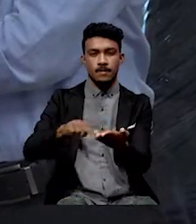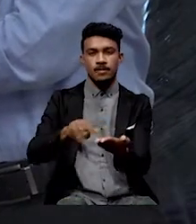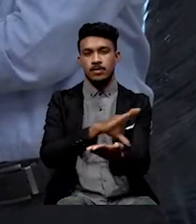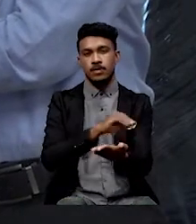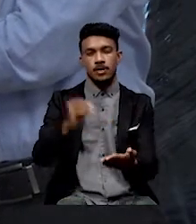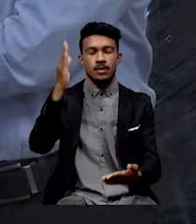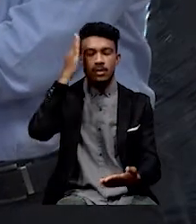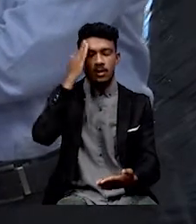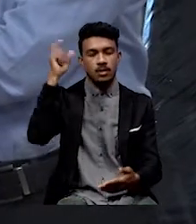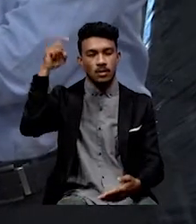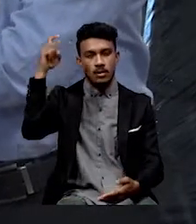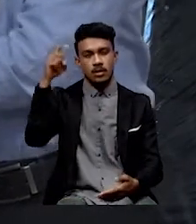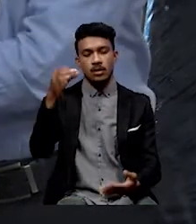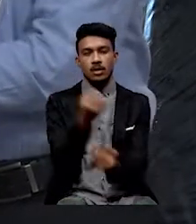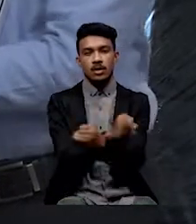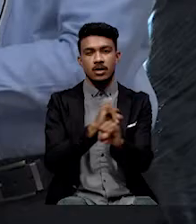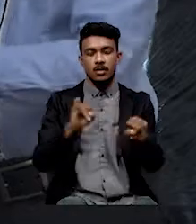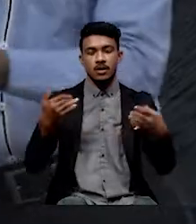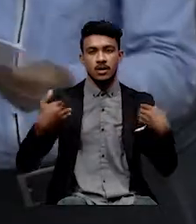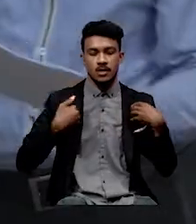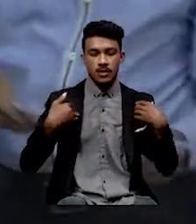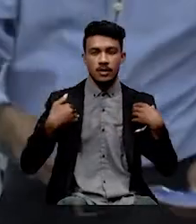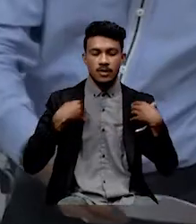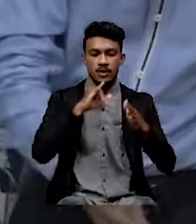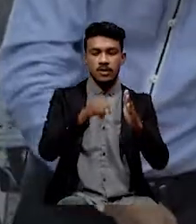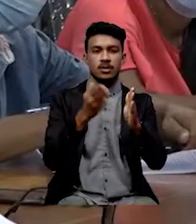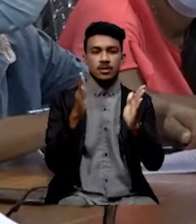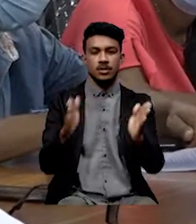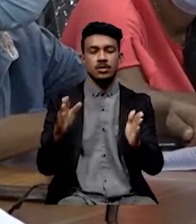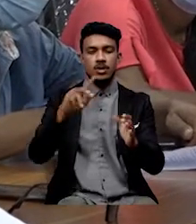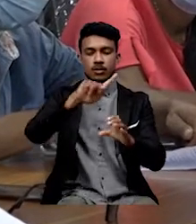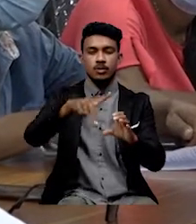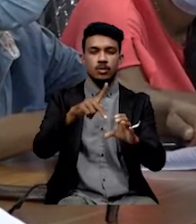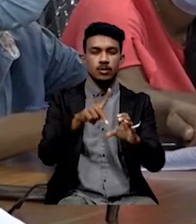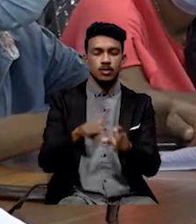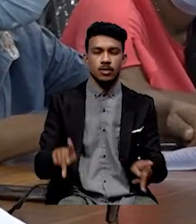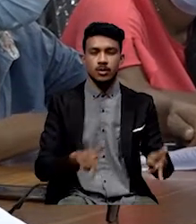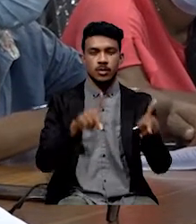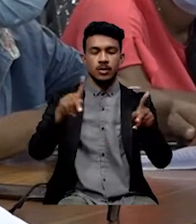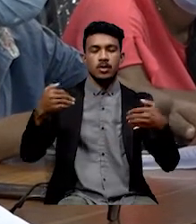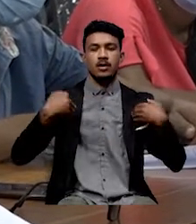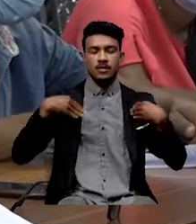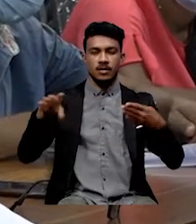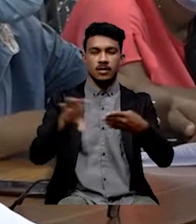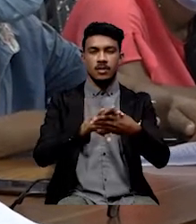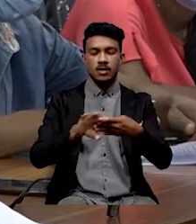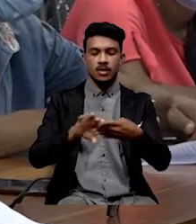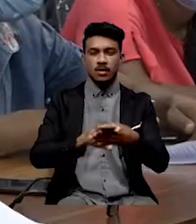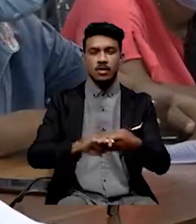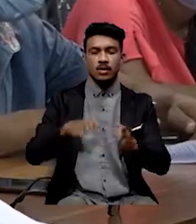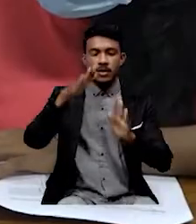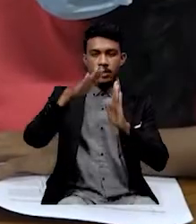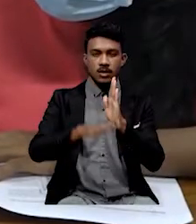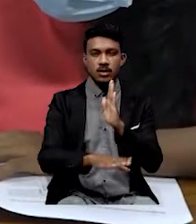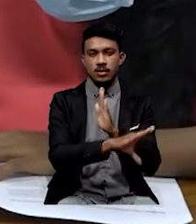imparcialidade, balanço no independente e contexto cobertura, no publicação e a ciclo eleitoral. Além de né, evita